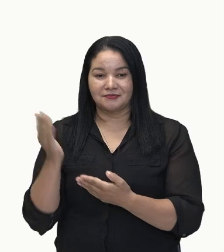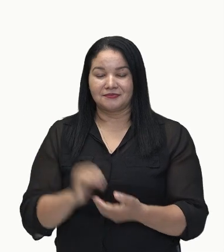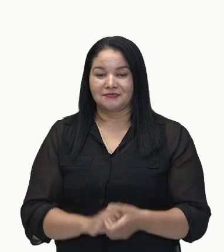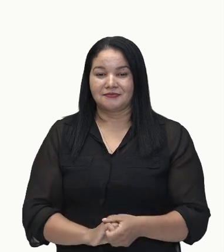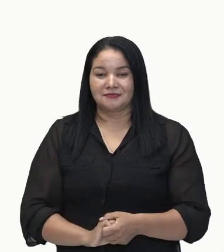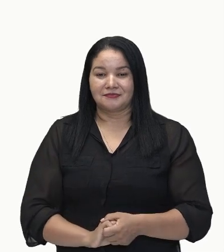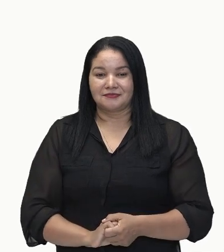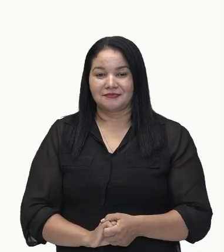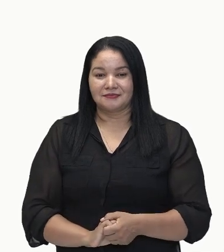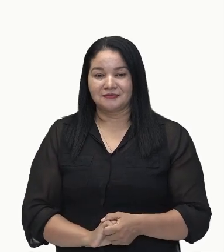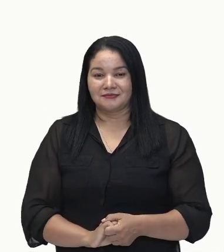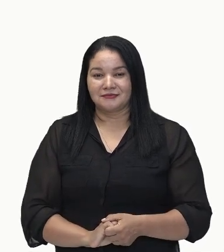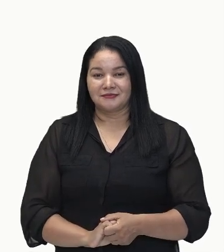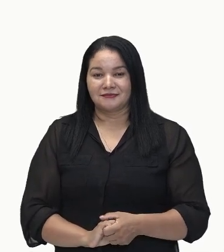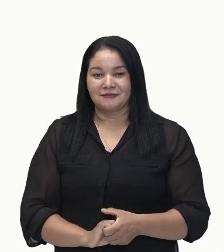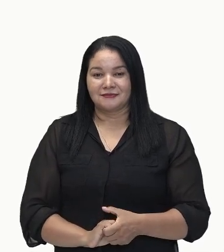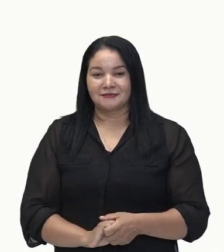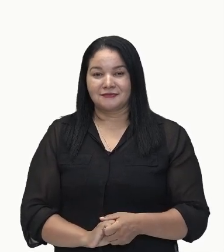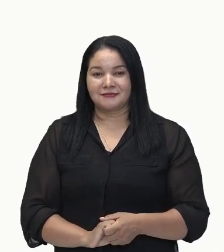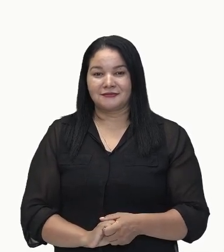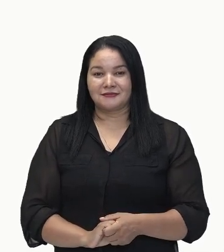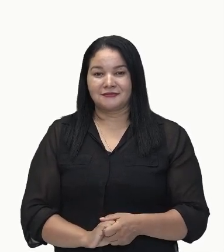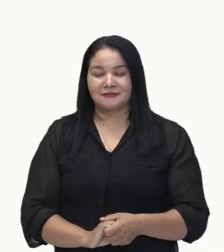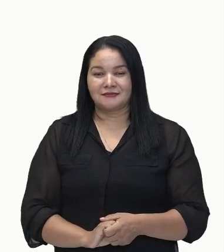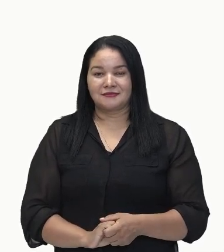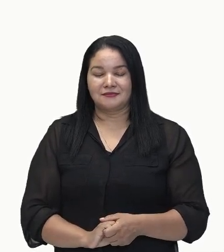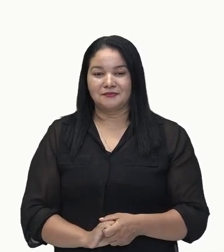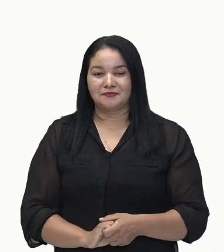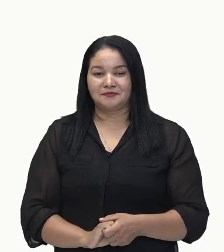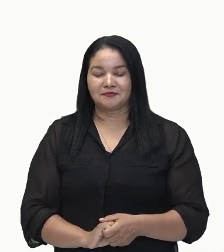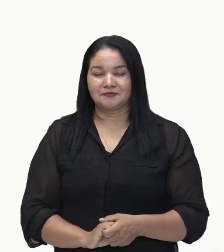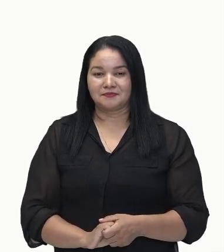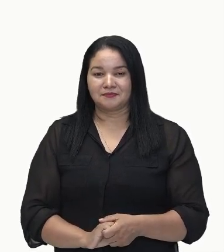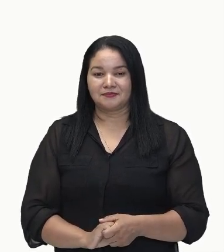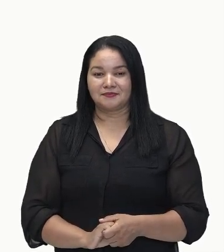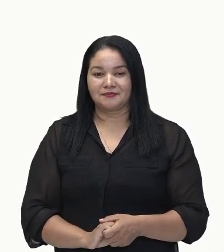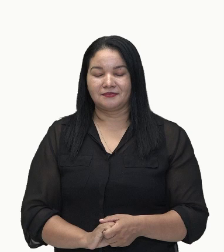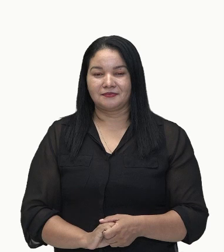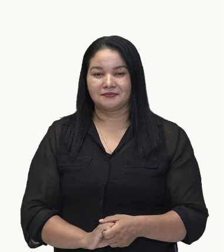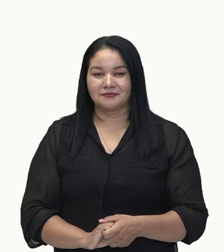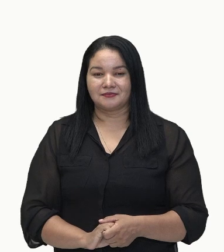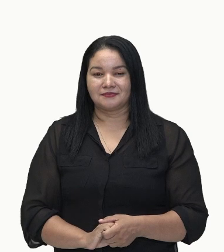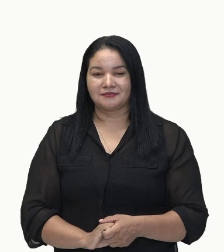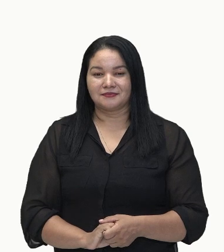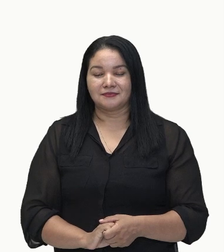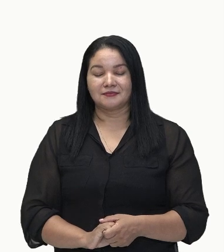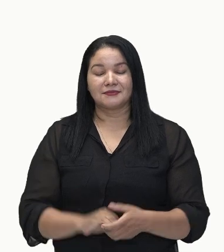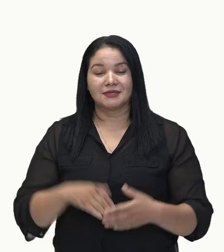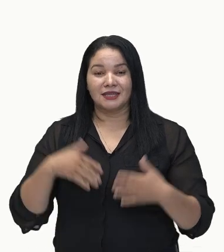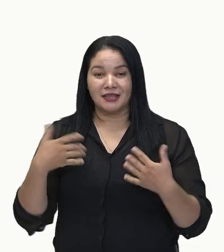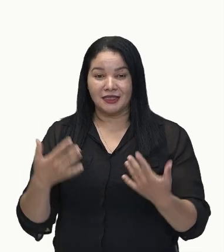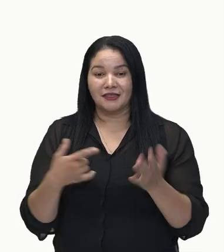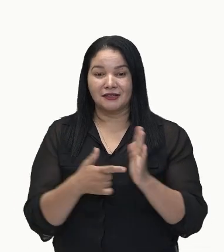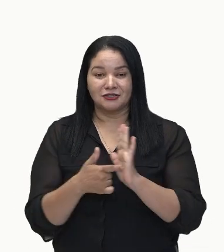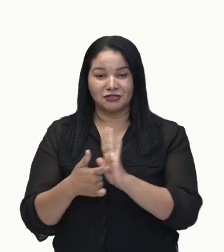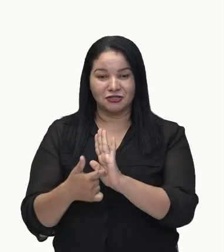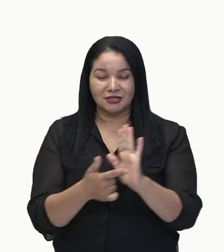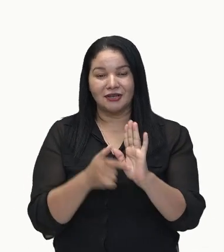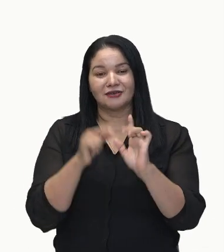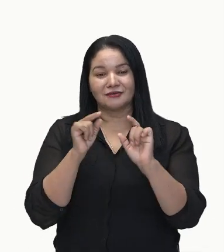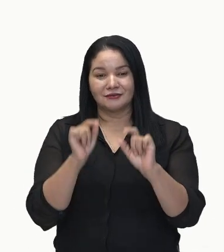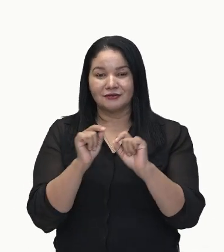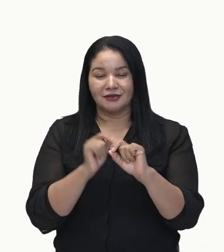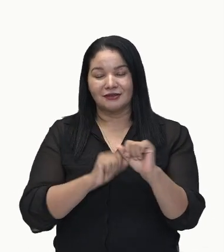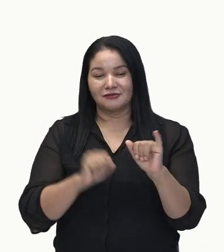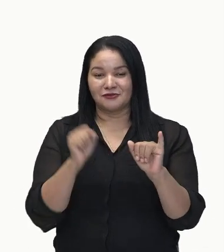verbos que vão indicar uma impessoalidade, ok? Então, eles vão indicar sujeito